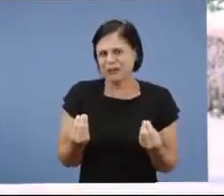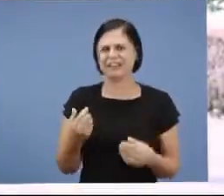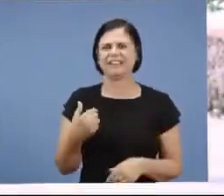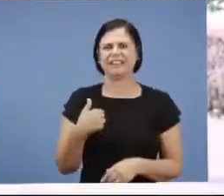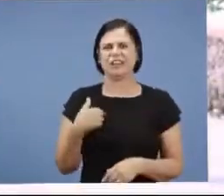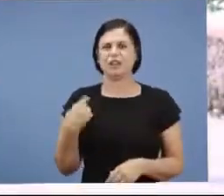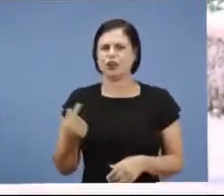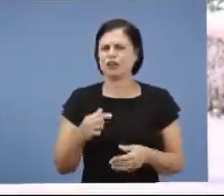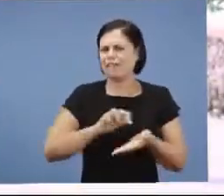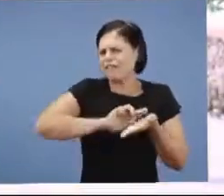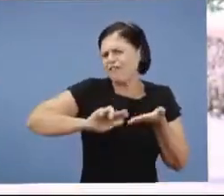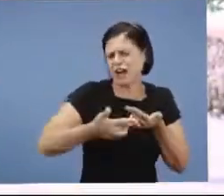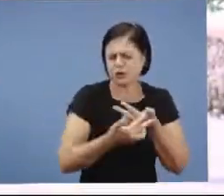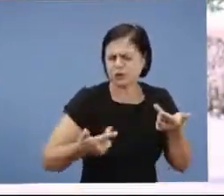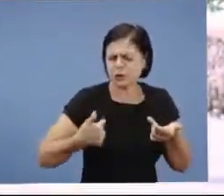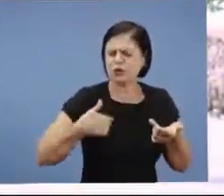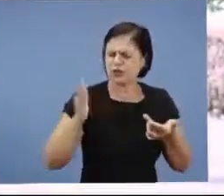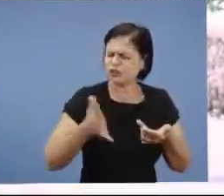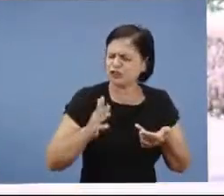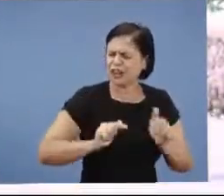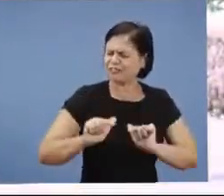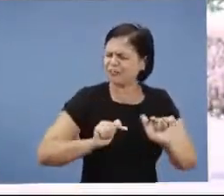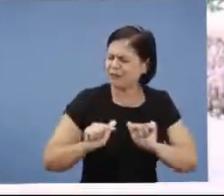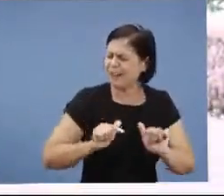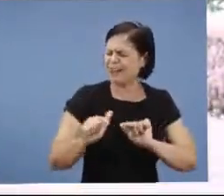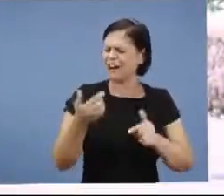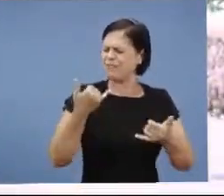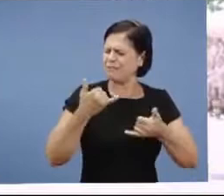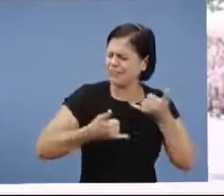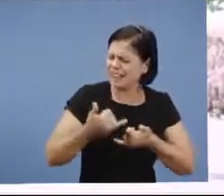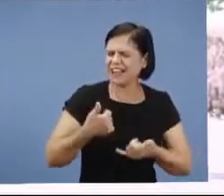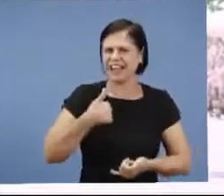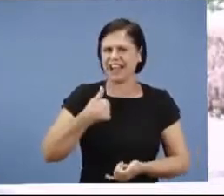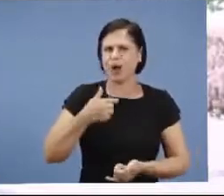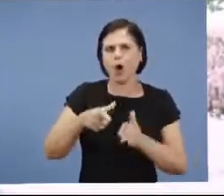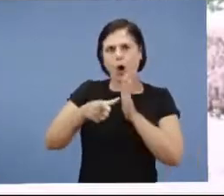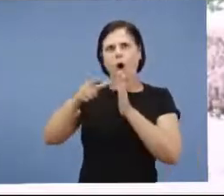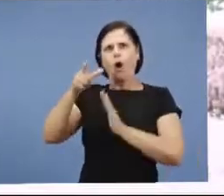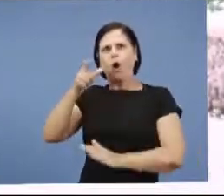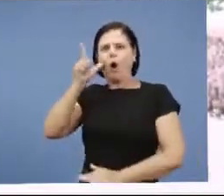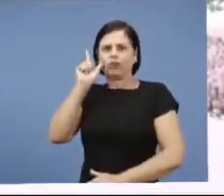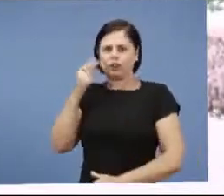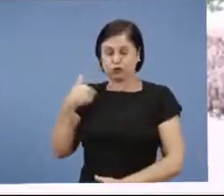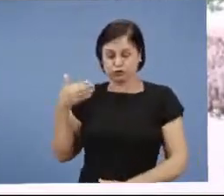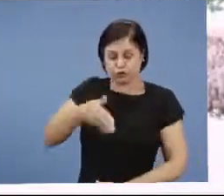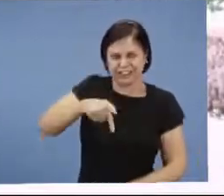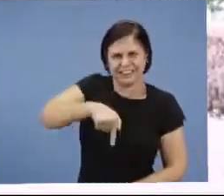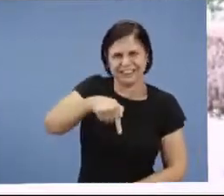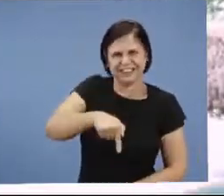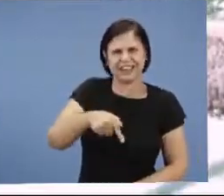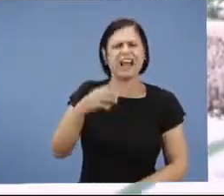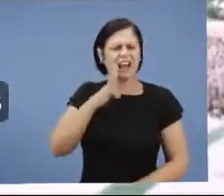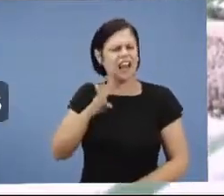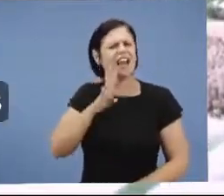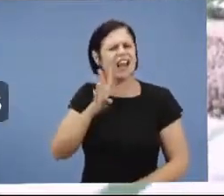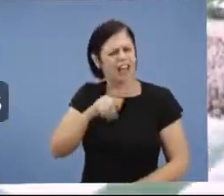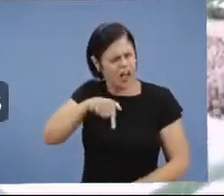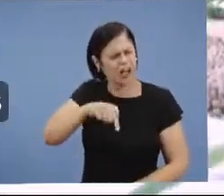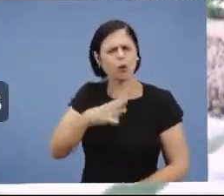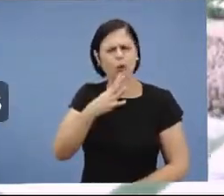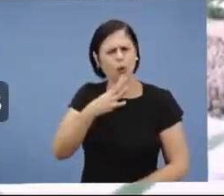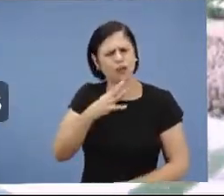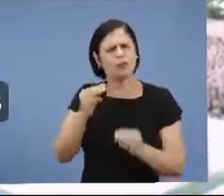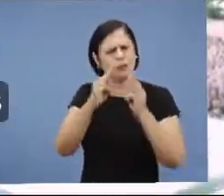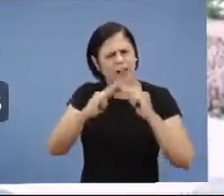fizemos várias coisas. Cheguei aqui ontem e... tá muito legal,